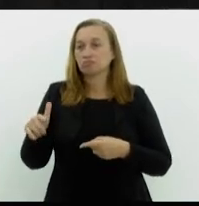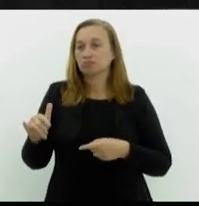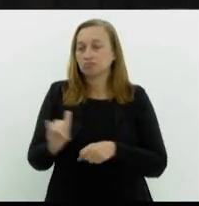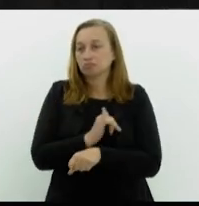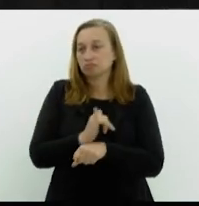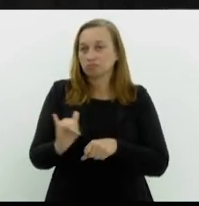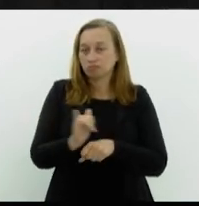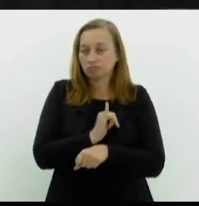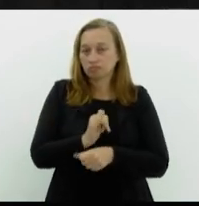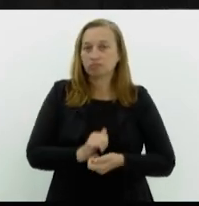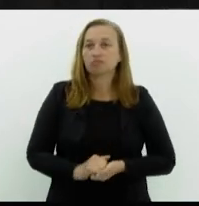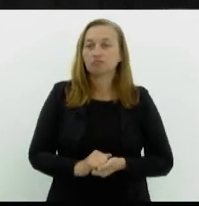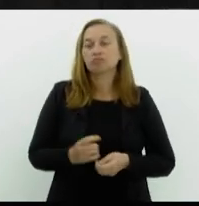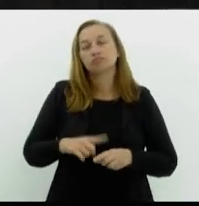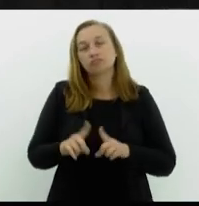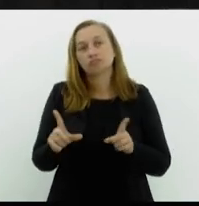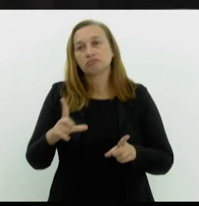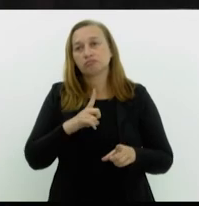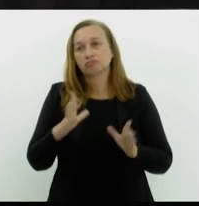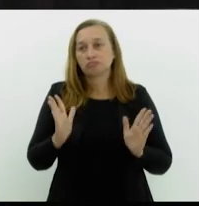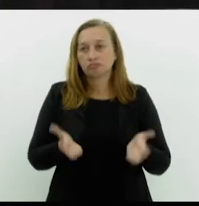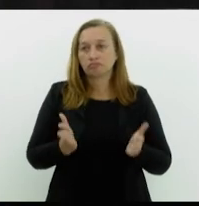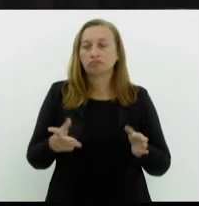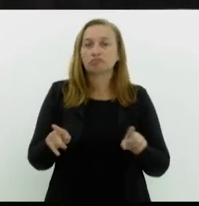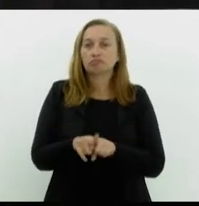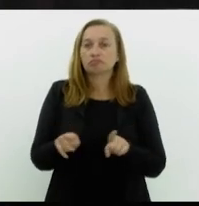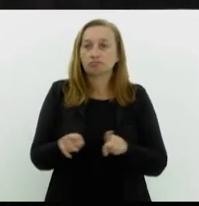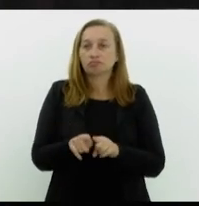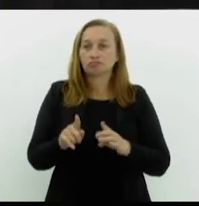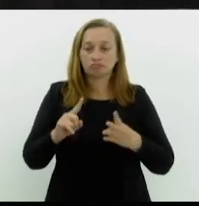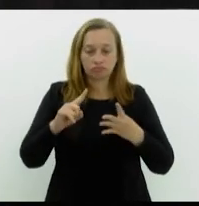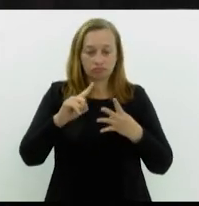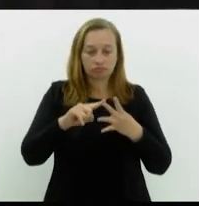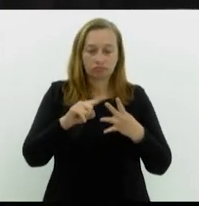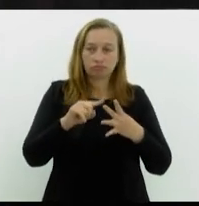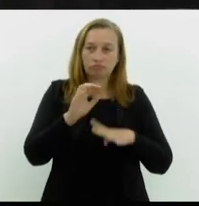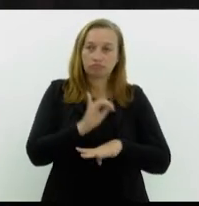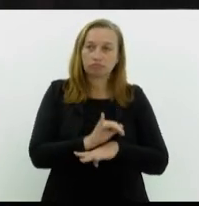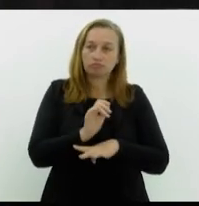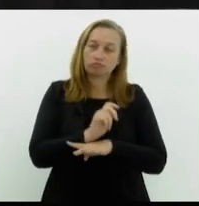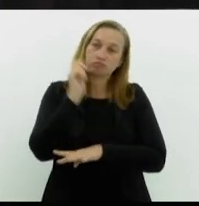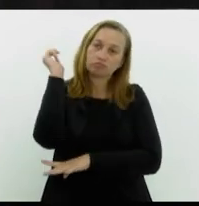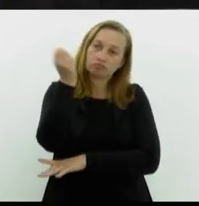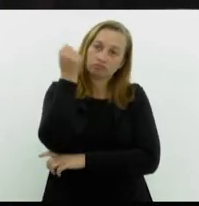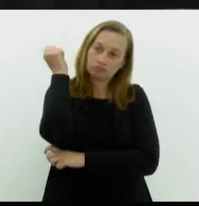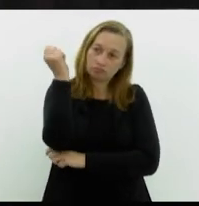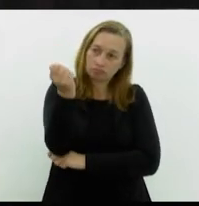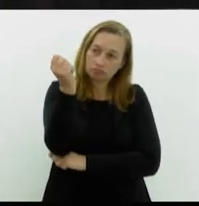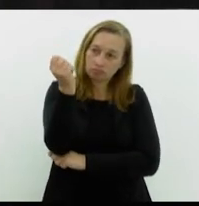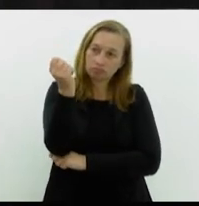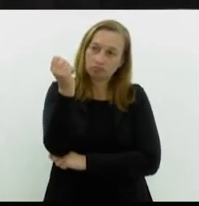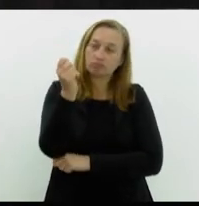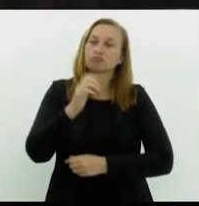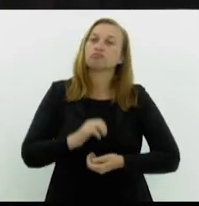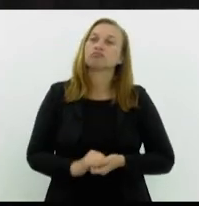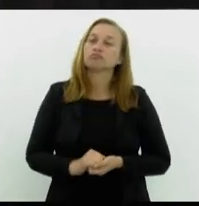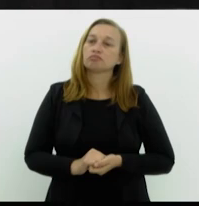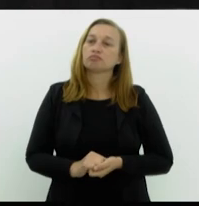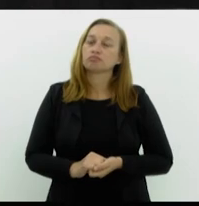saída. Mas temos hoje também o Estado do Rio Grande do Sul, que foi